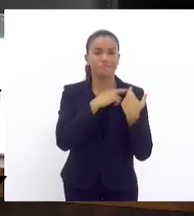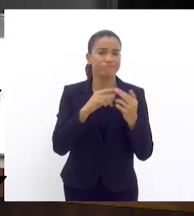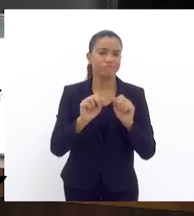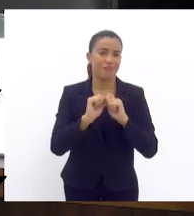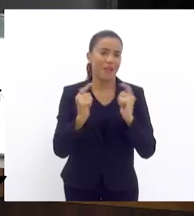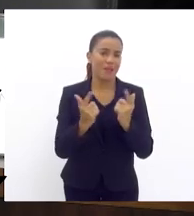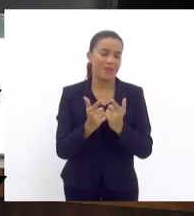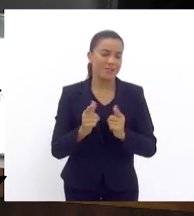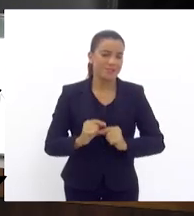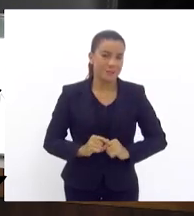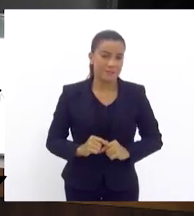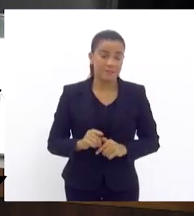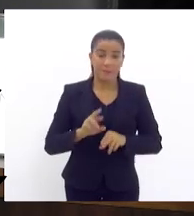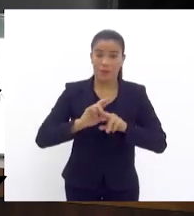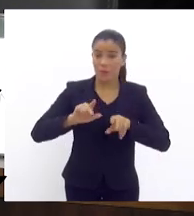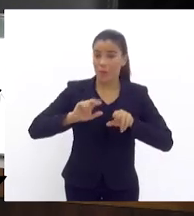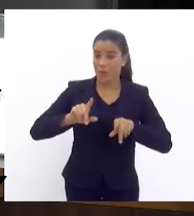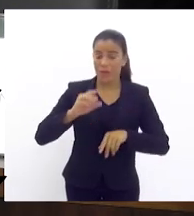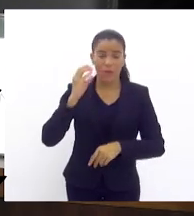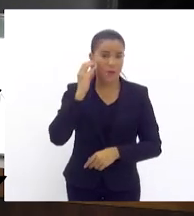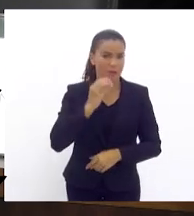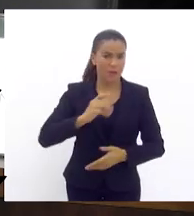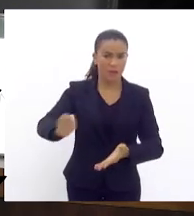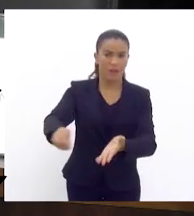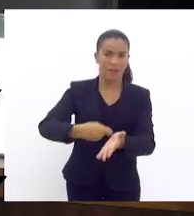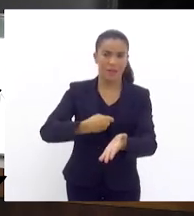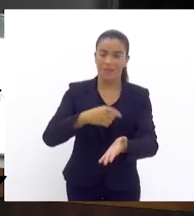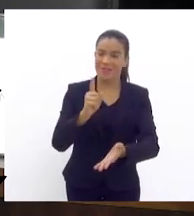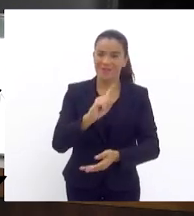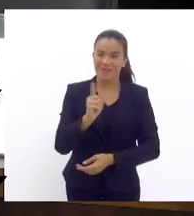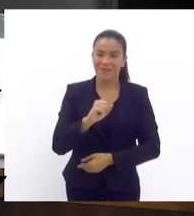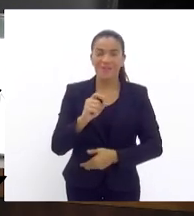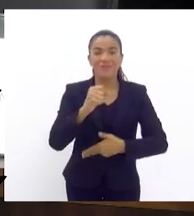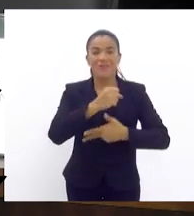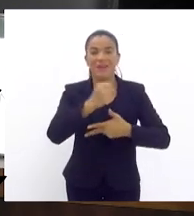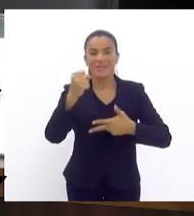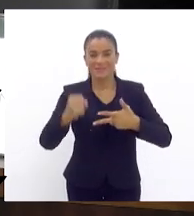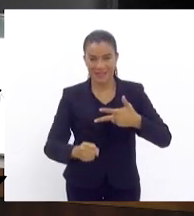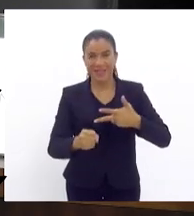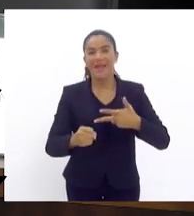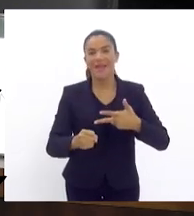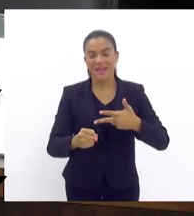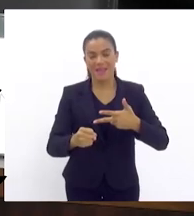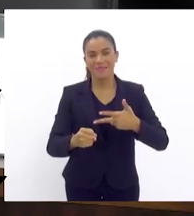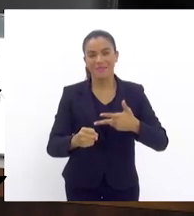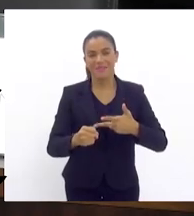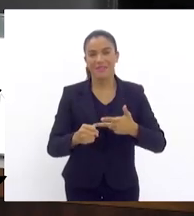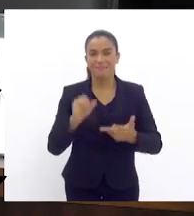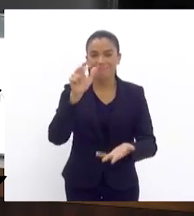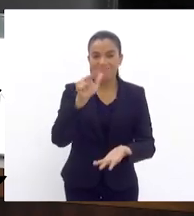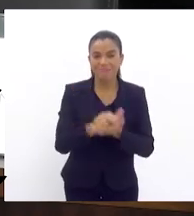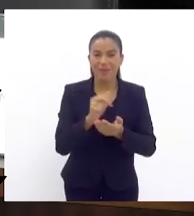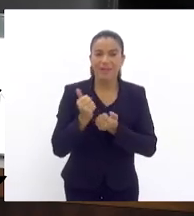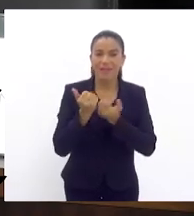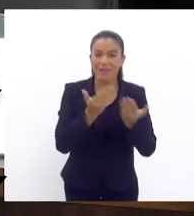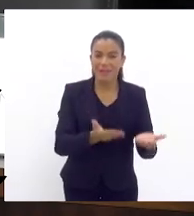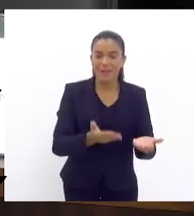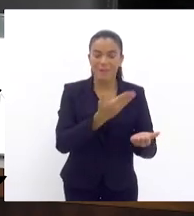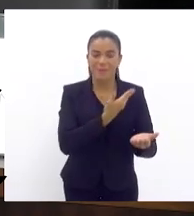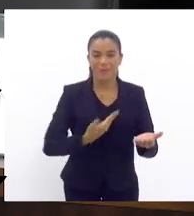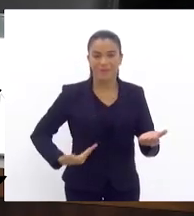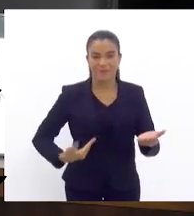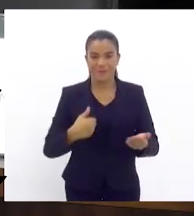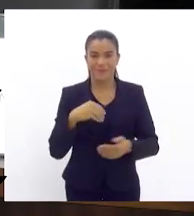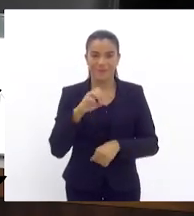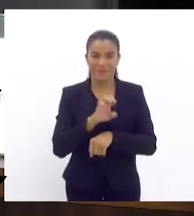E não foi o Cláudio Castro que deu uma canetada, foi o STF que deu a legalidade para o governo do estado fazer a